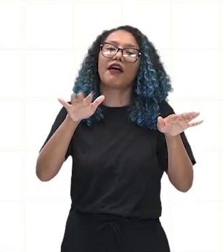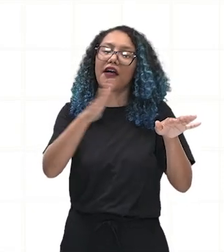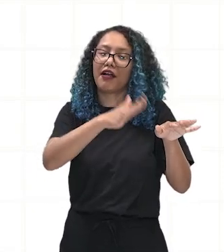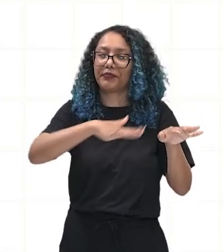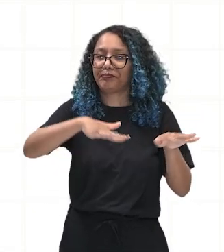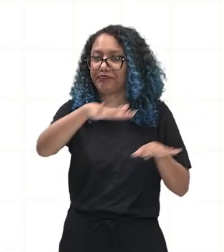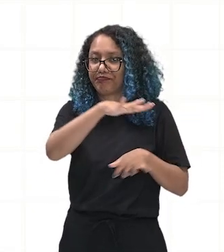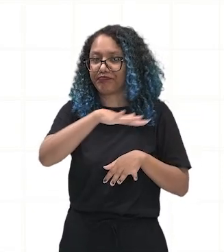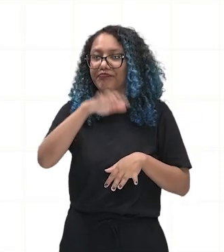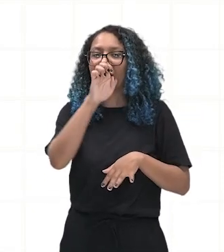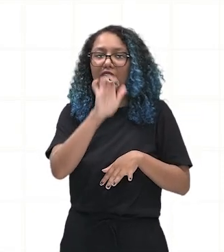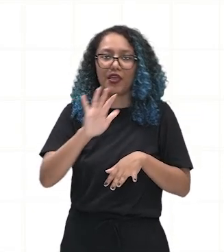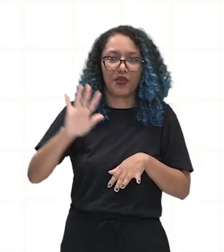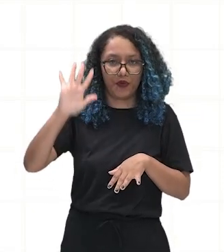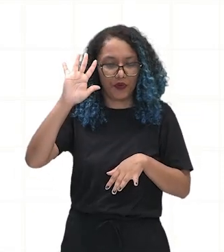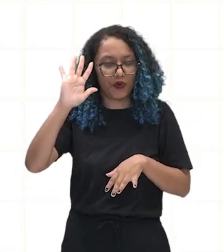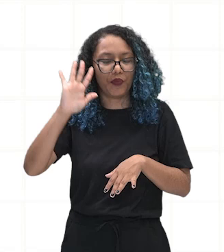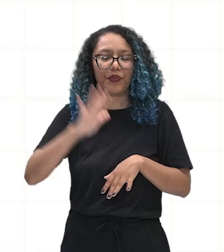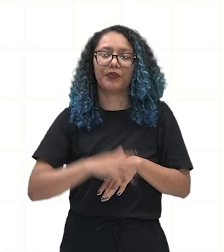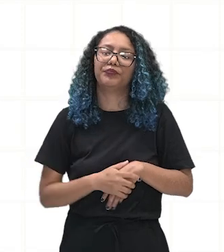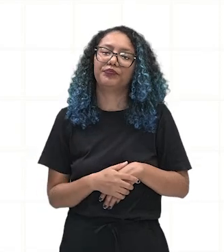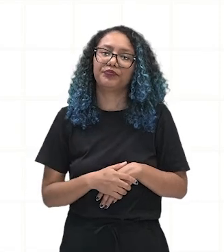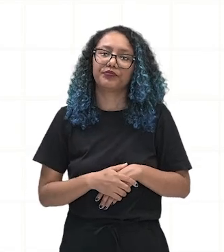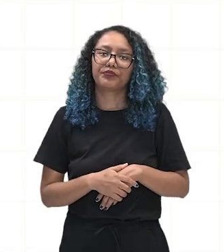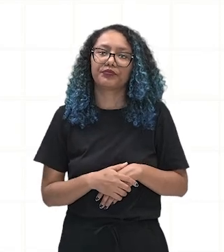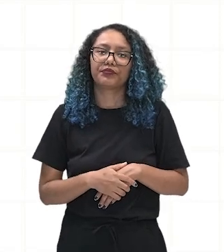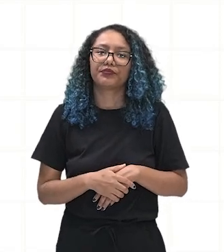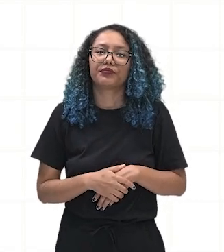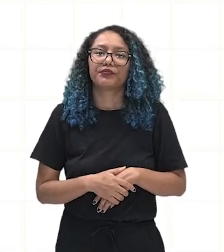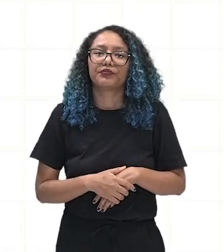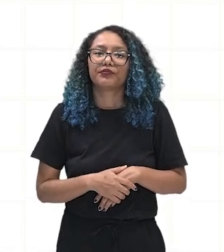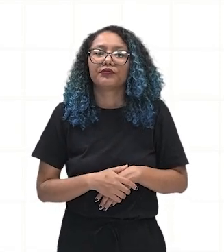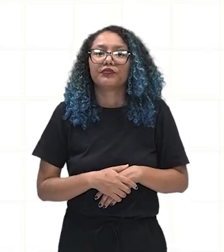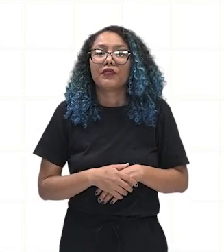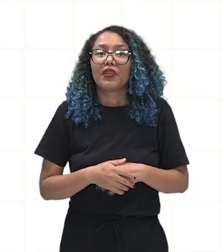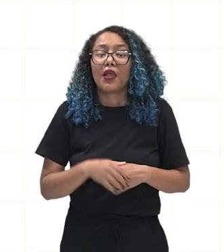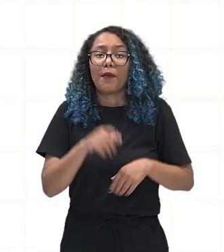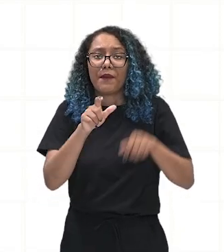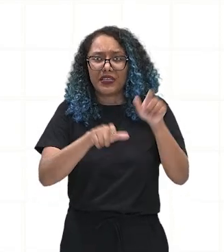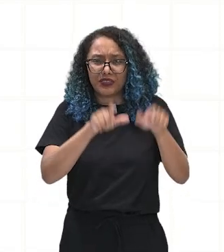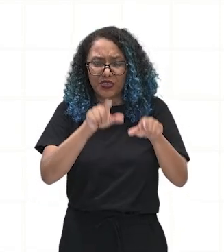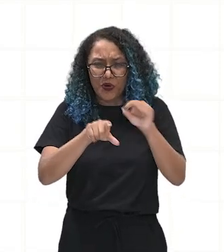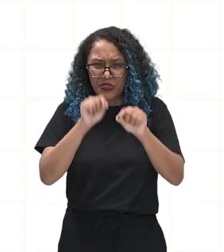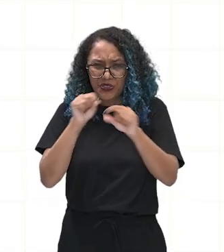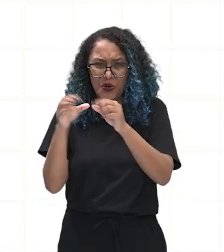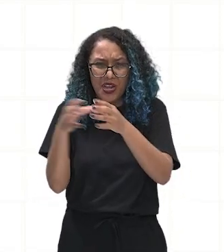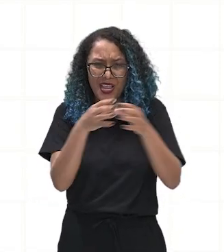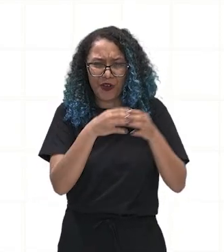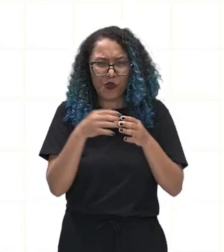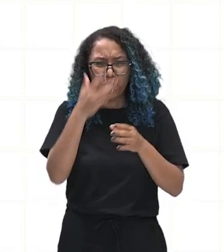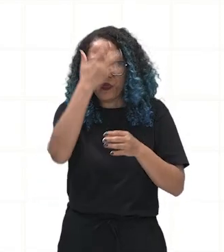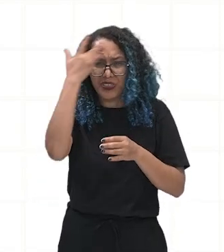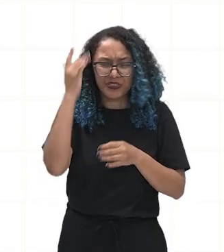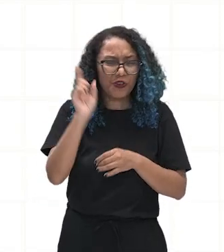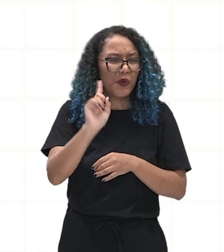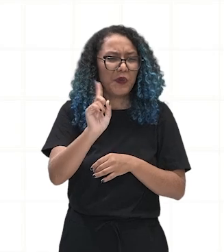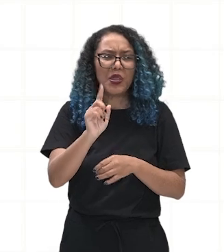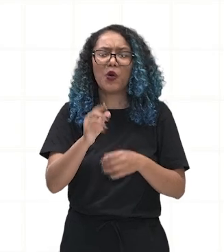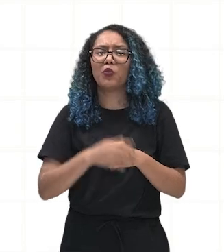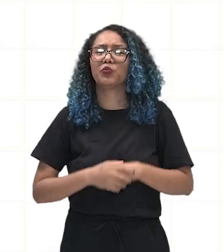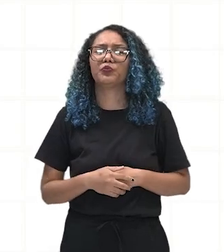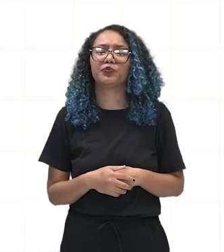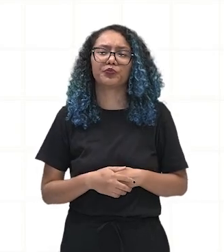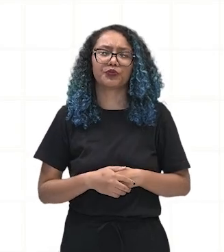toda a Europa. A doença não poupou ninguém, tá? Isso também é algo muito interessante. A